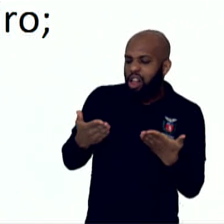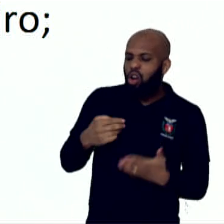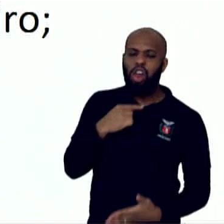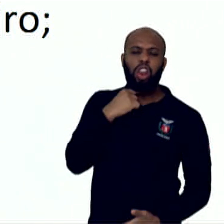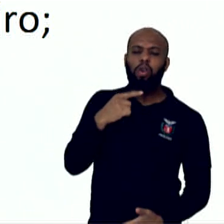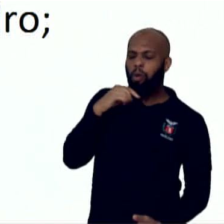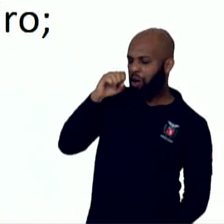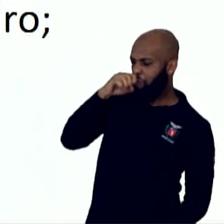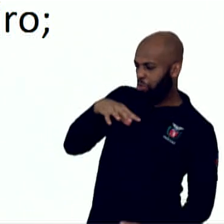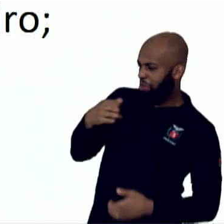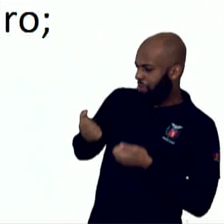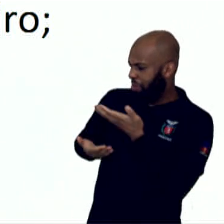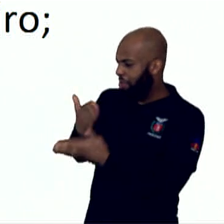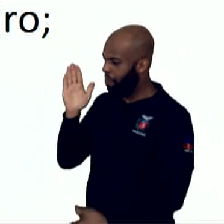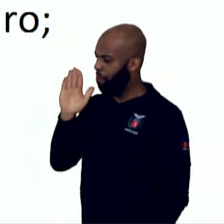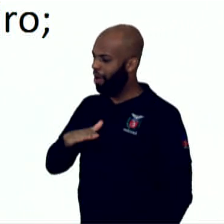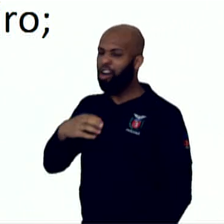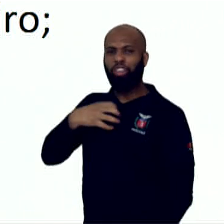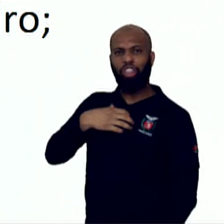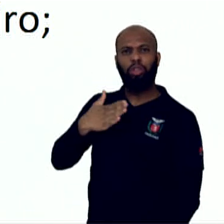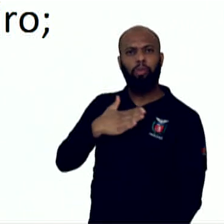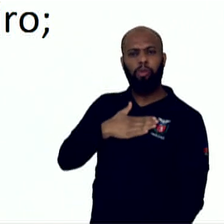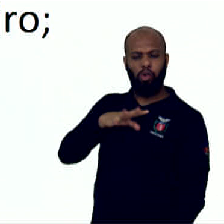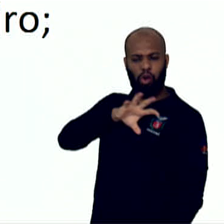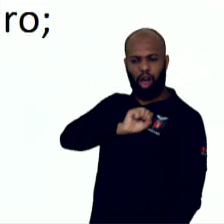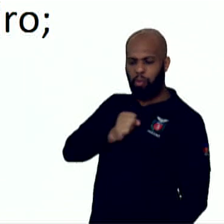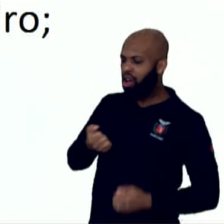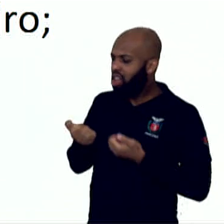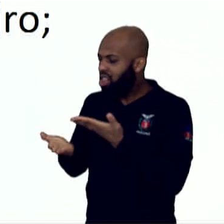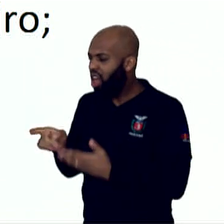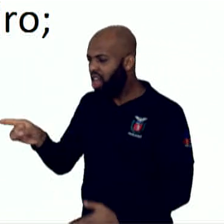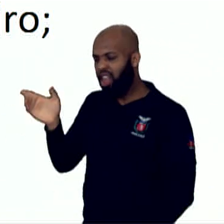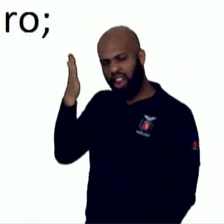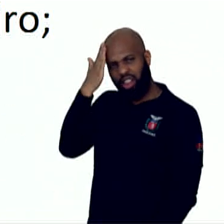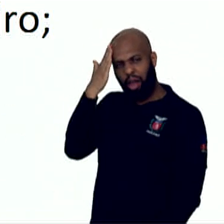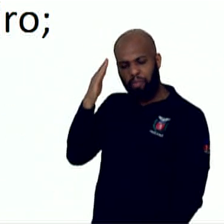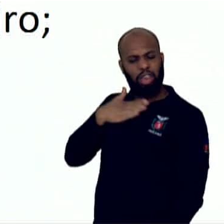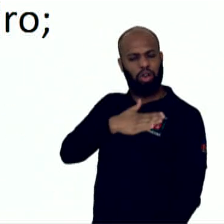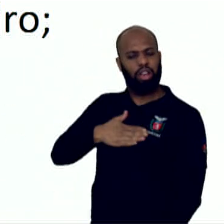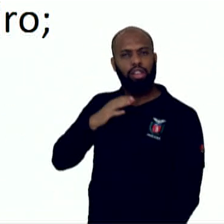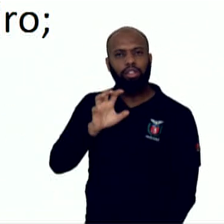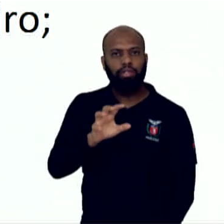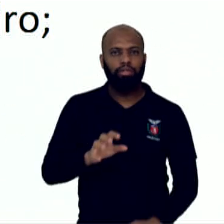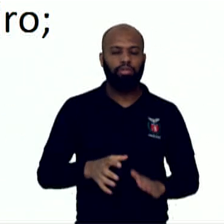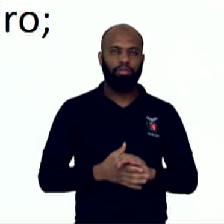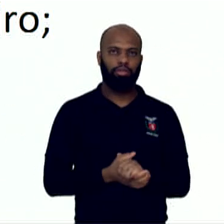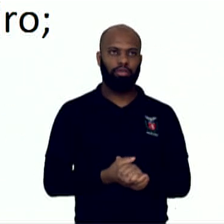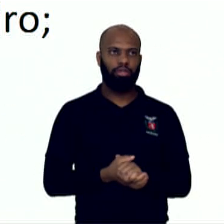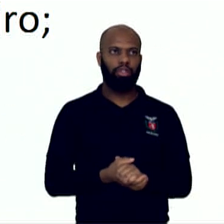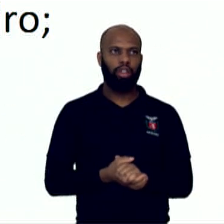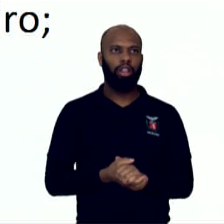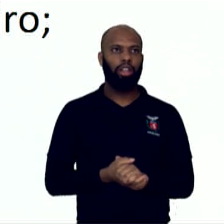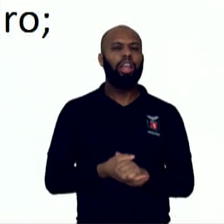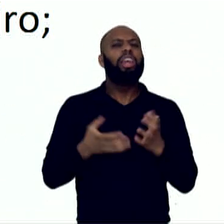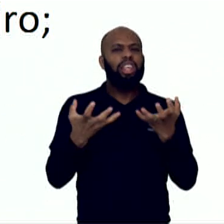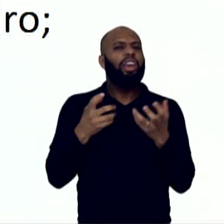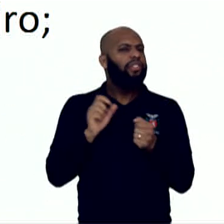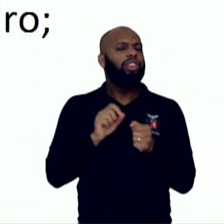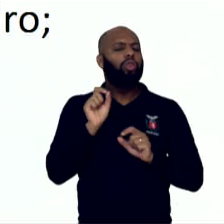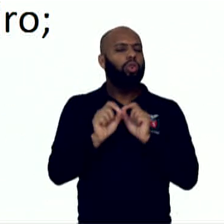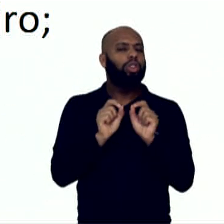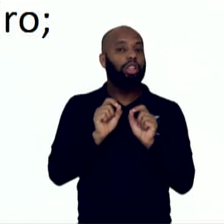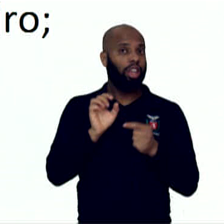tratá-lo mal, é minha maneira de amar, ele sabia disso e gostava. Tenta